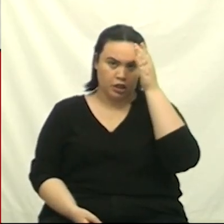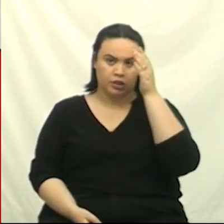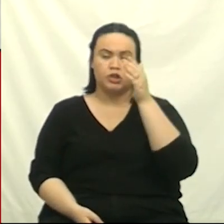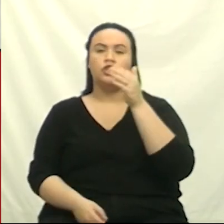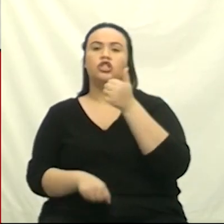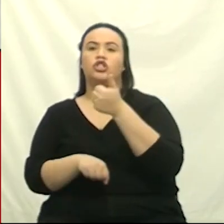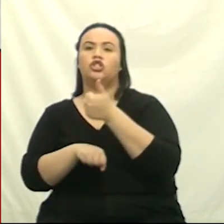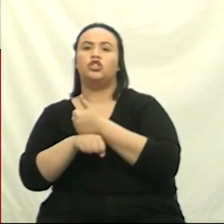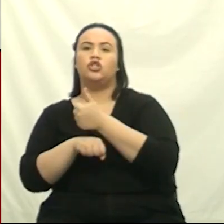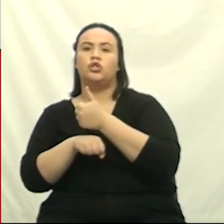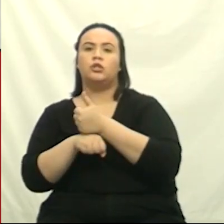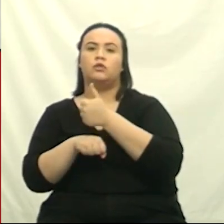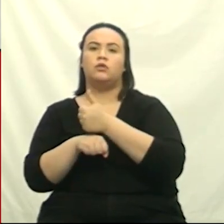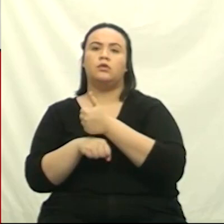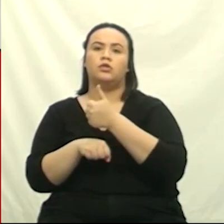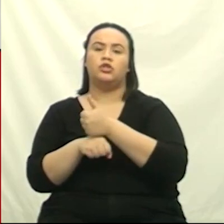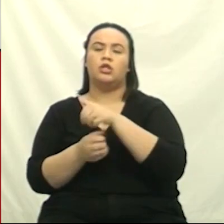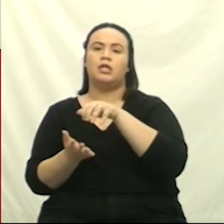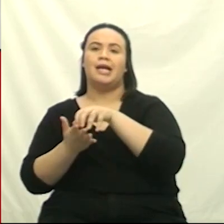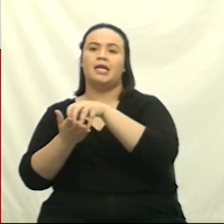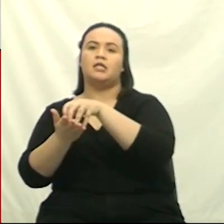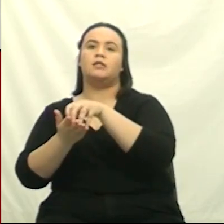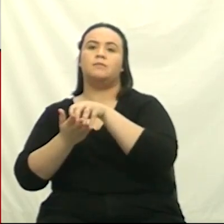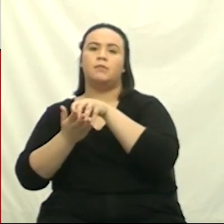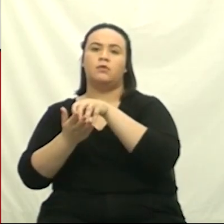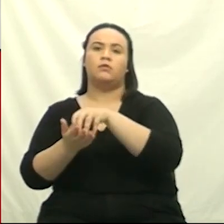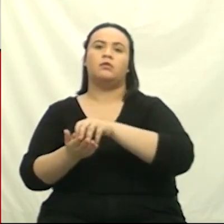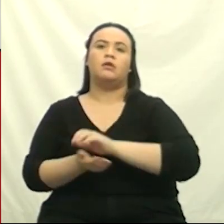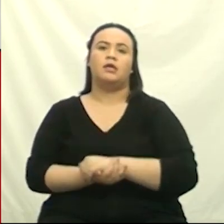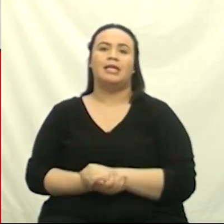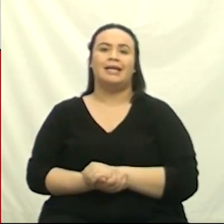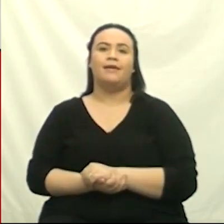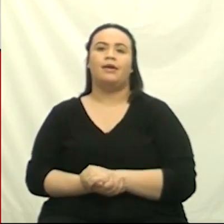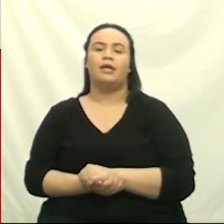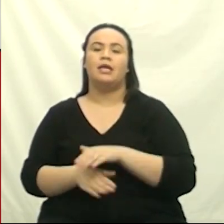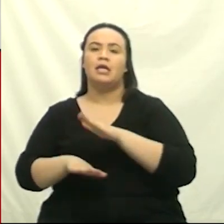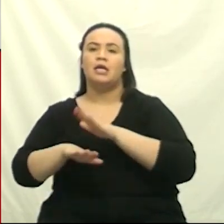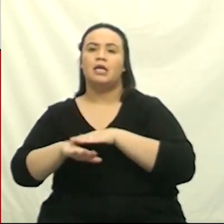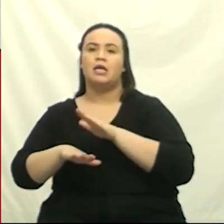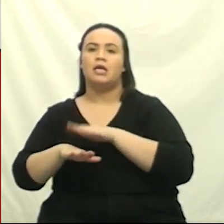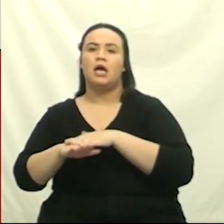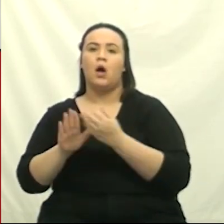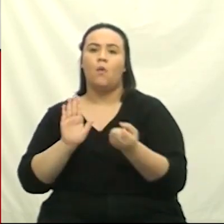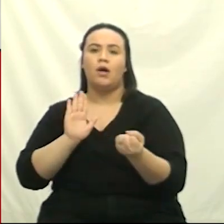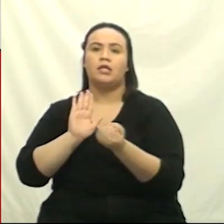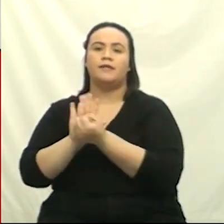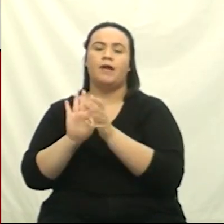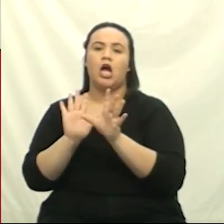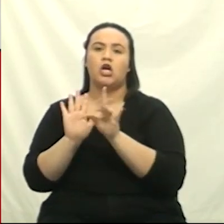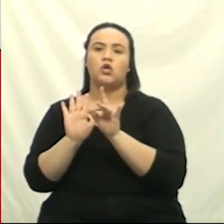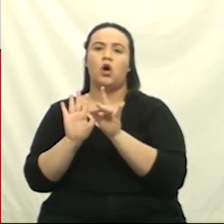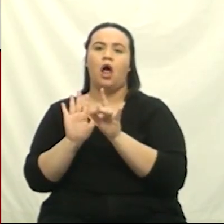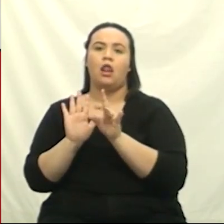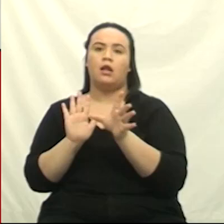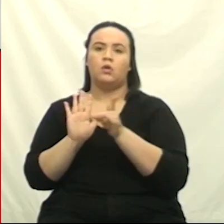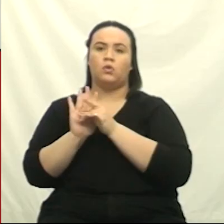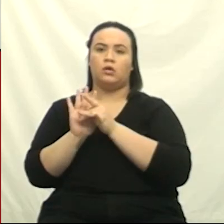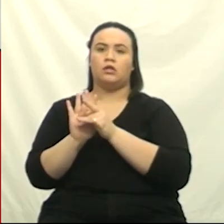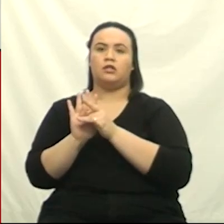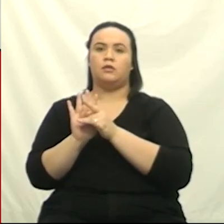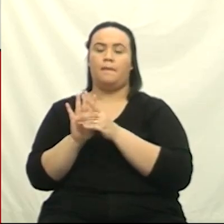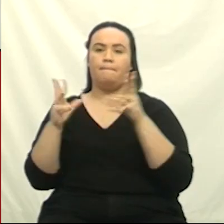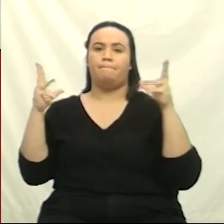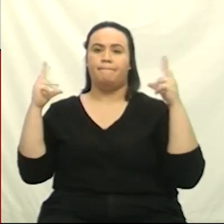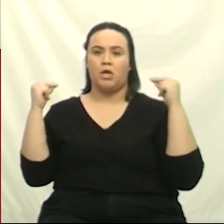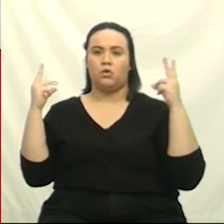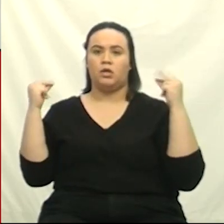de Transporte DTT confeccionar um adesivo a ser colado nos automóveis dos motoristas